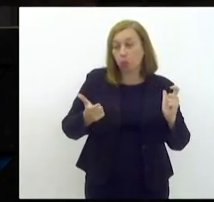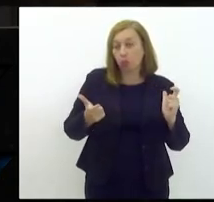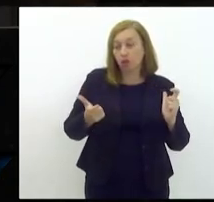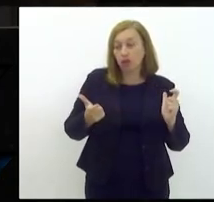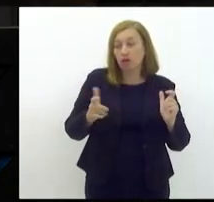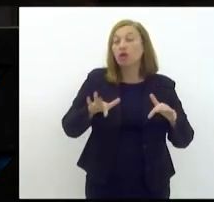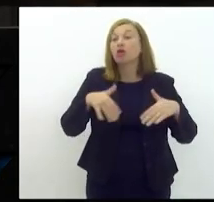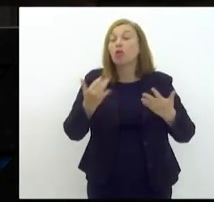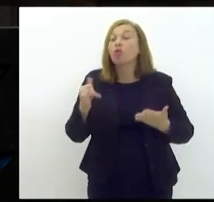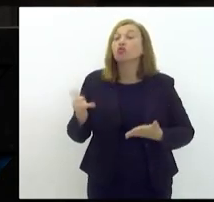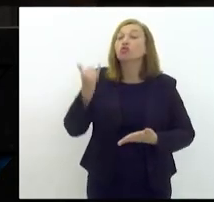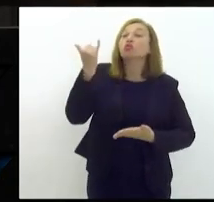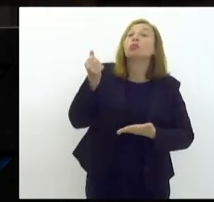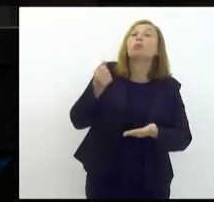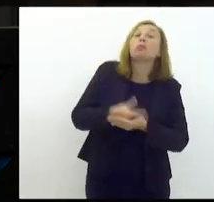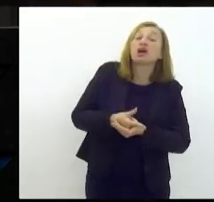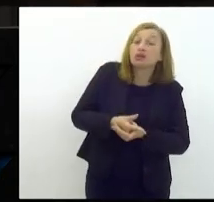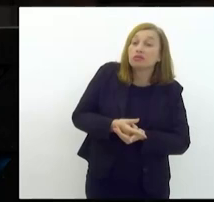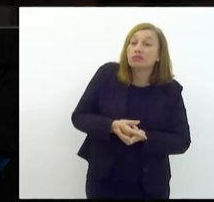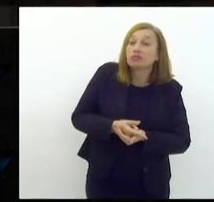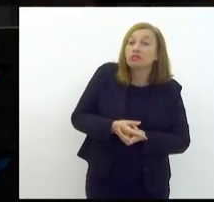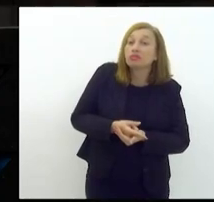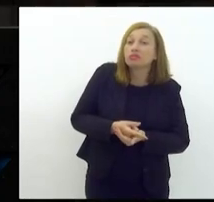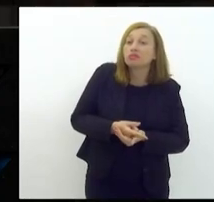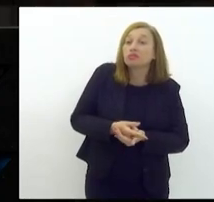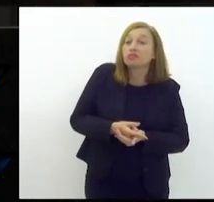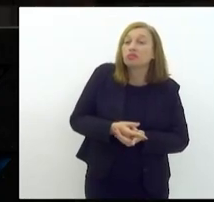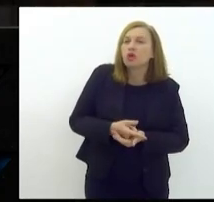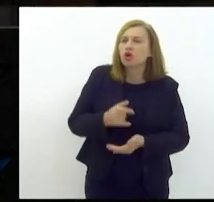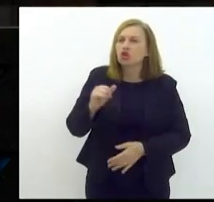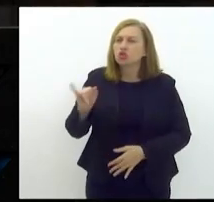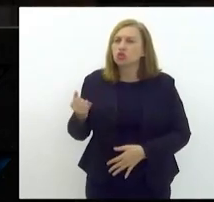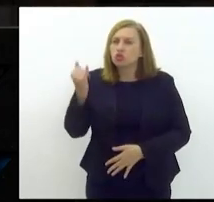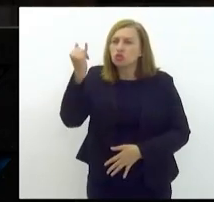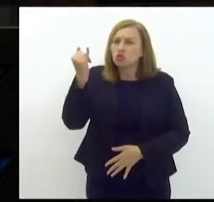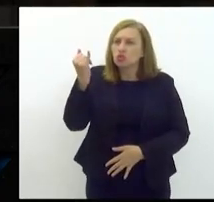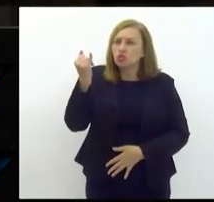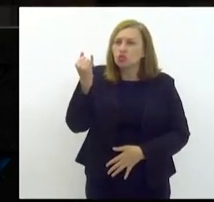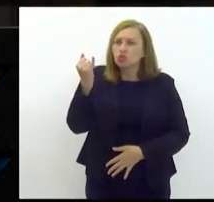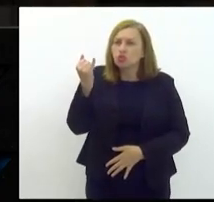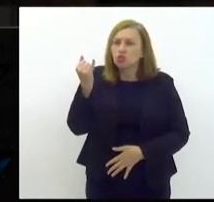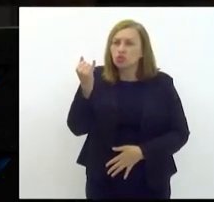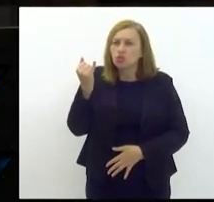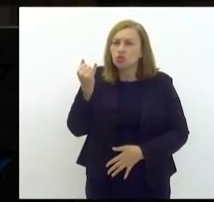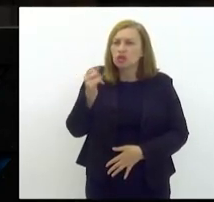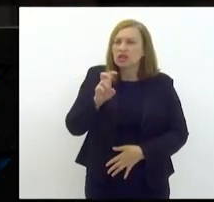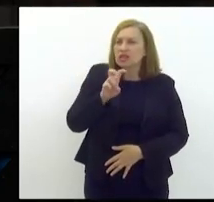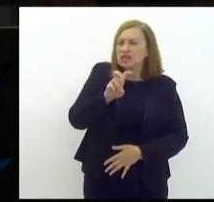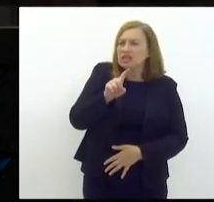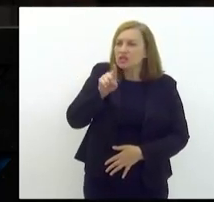que juros pagamos um juro ponderado de